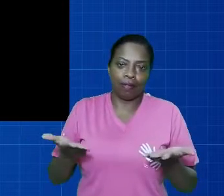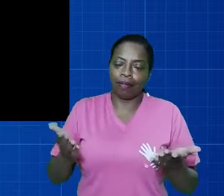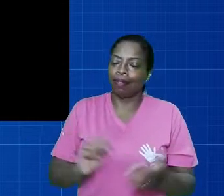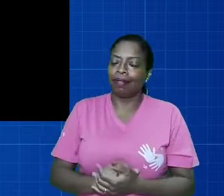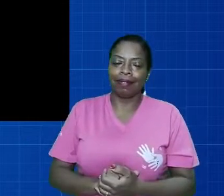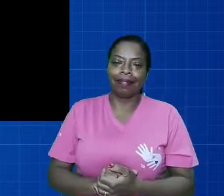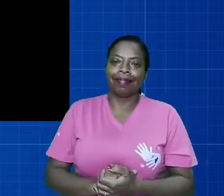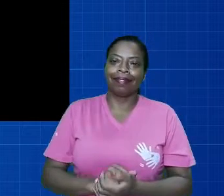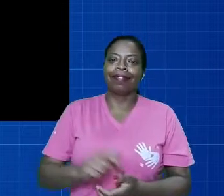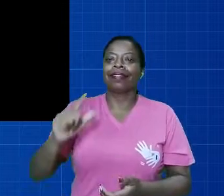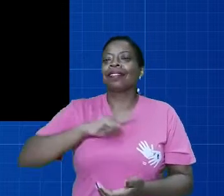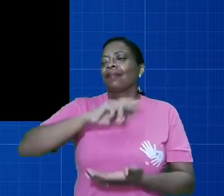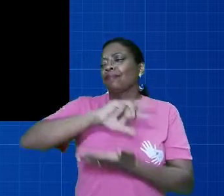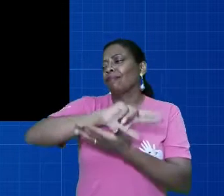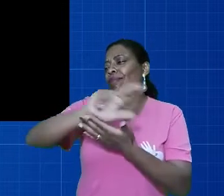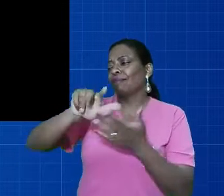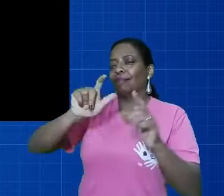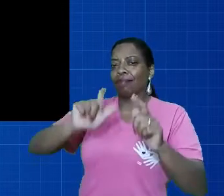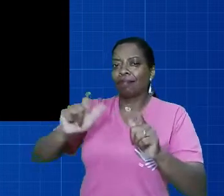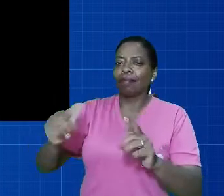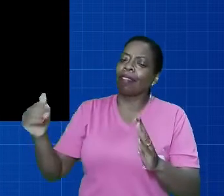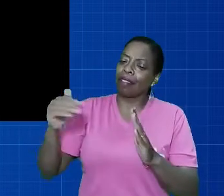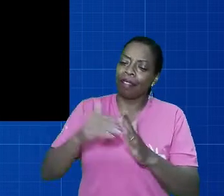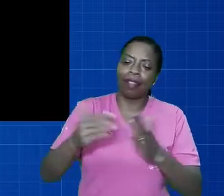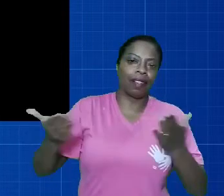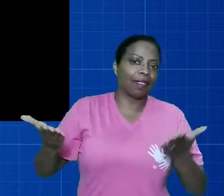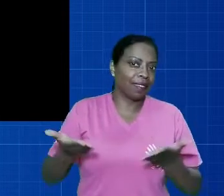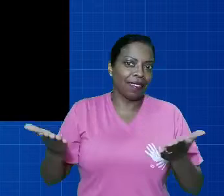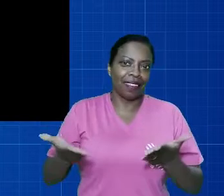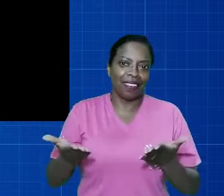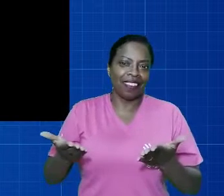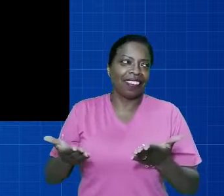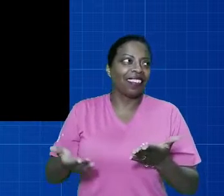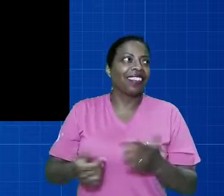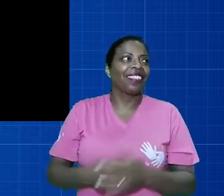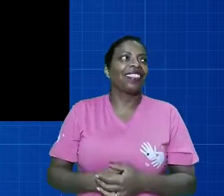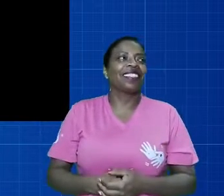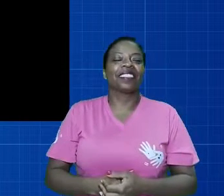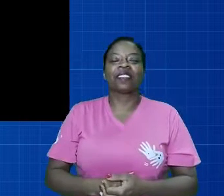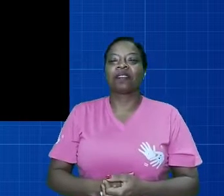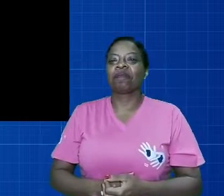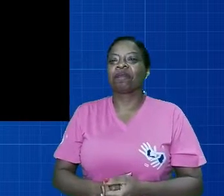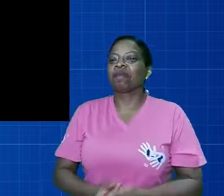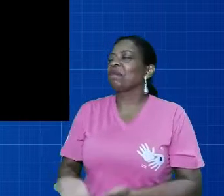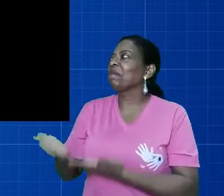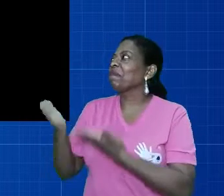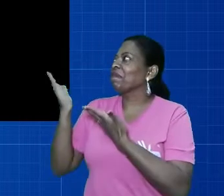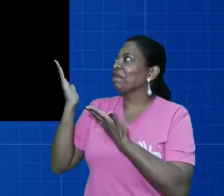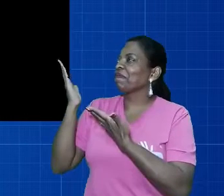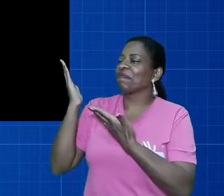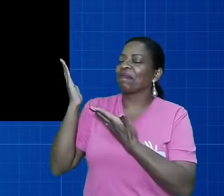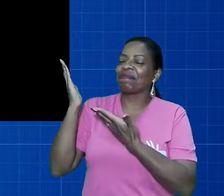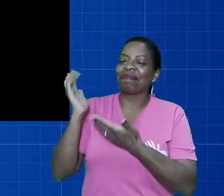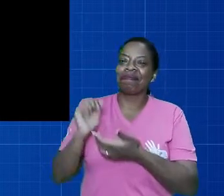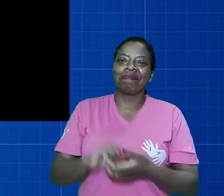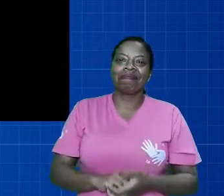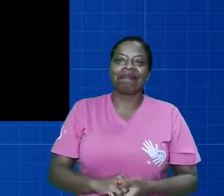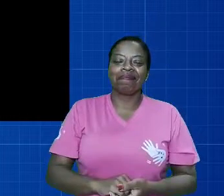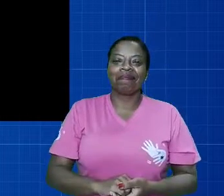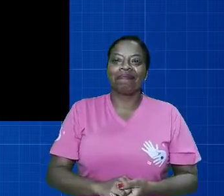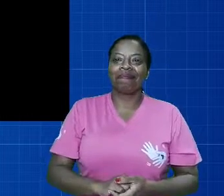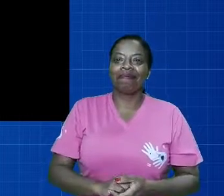né? E tem um espaço que eu quero mostrar aqui uma imagem. Ah, esse aqui